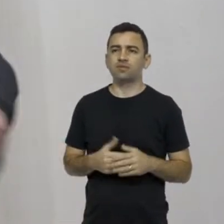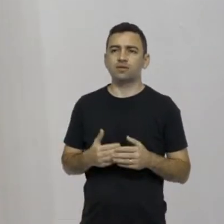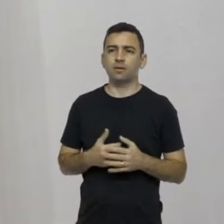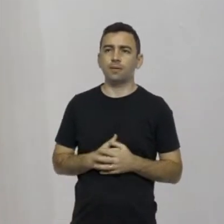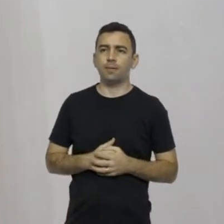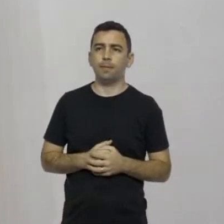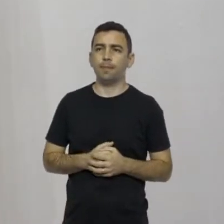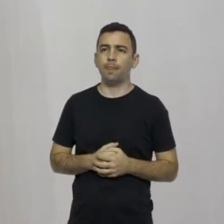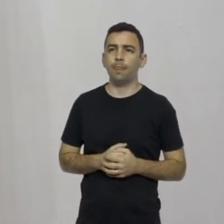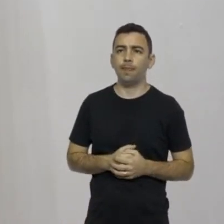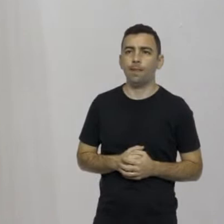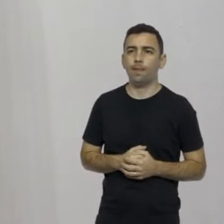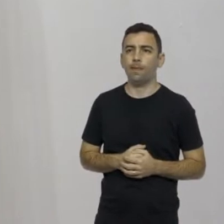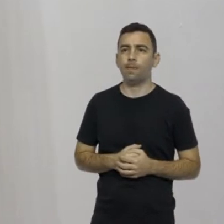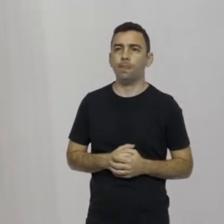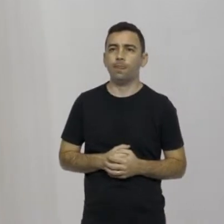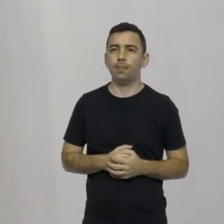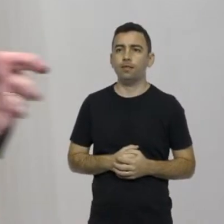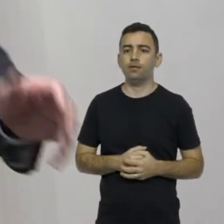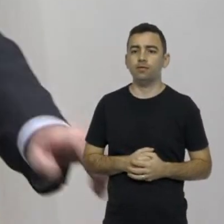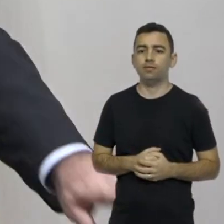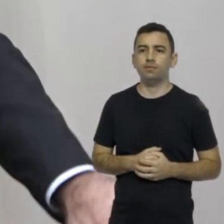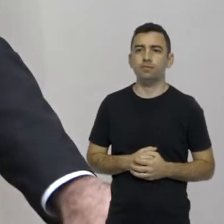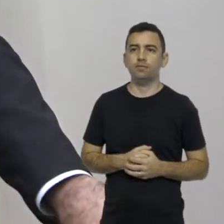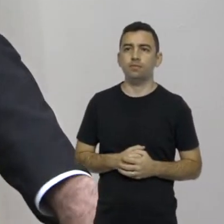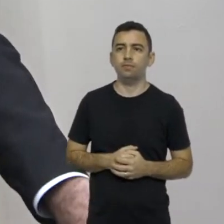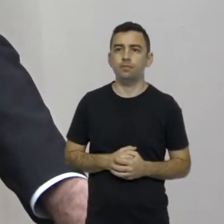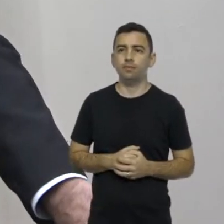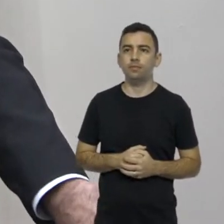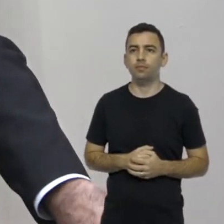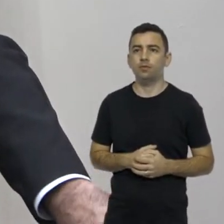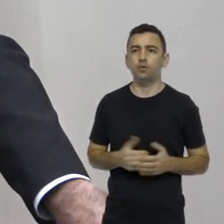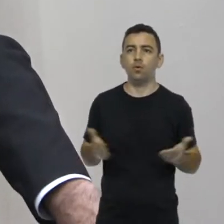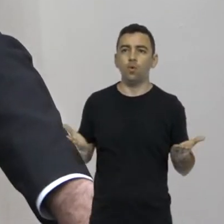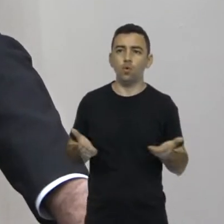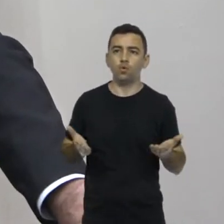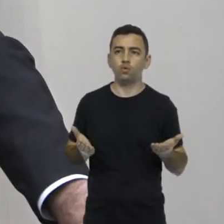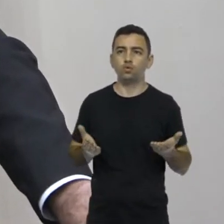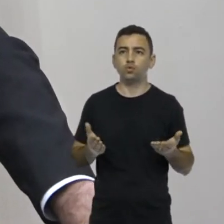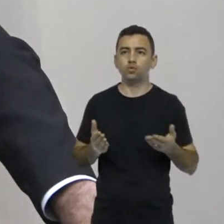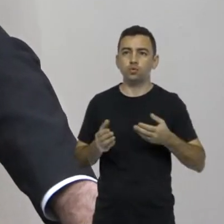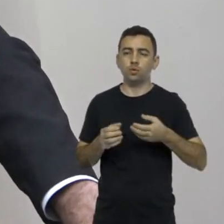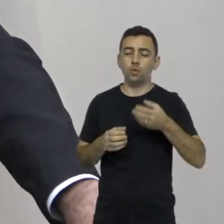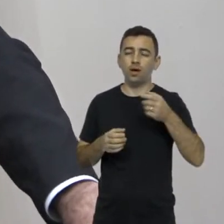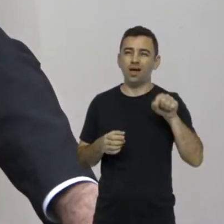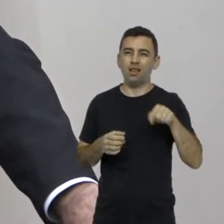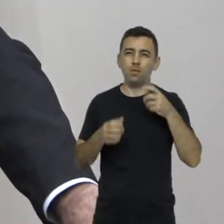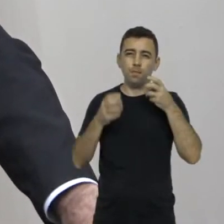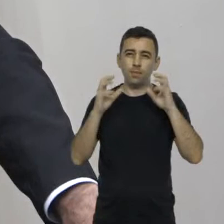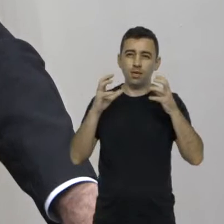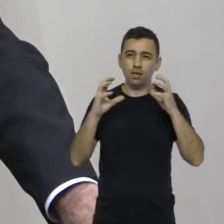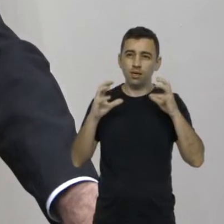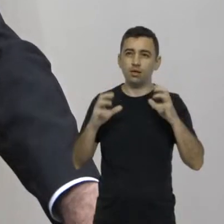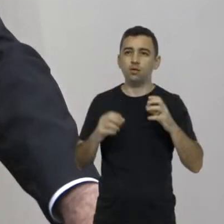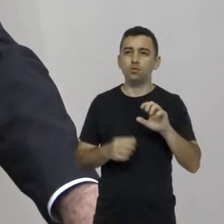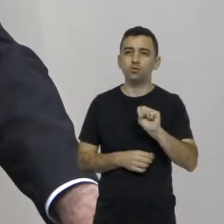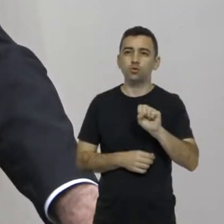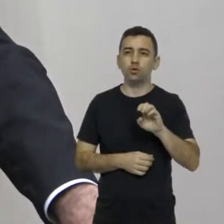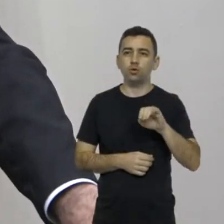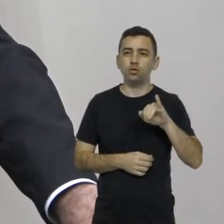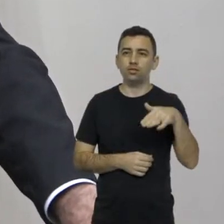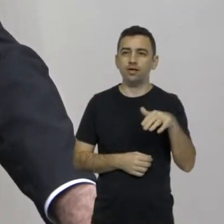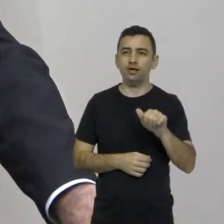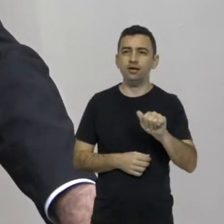porque hoje o custo do milho e da soja, se nós, aqueles que não